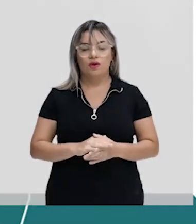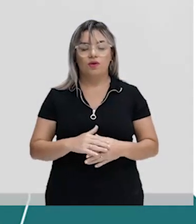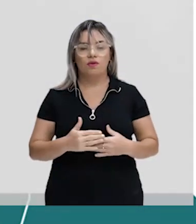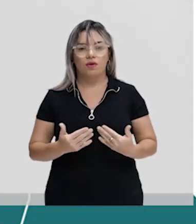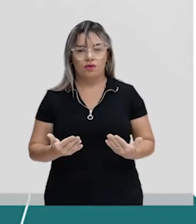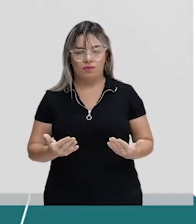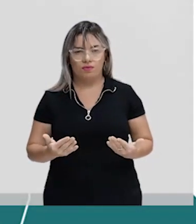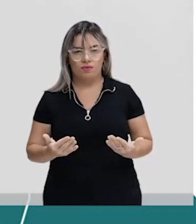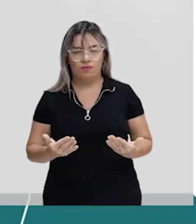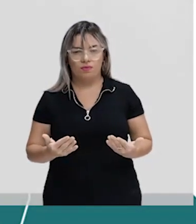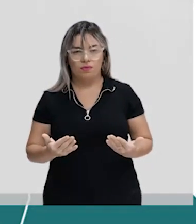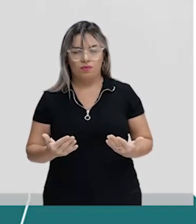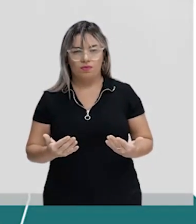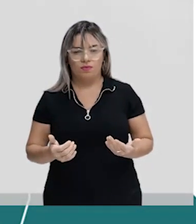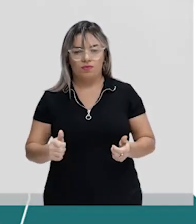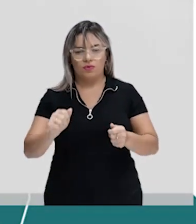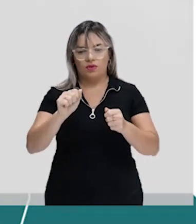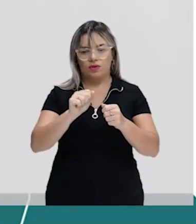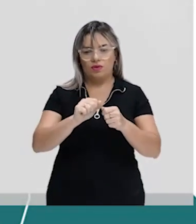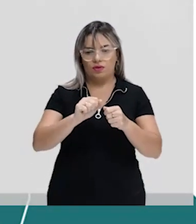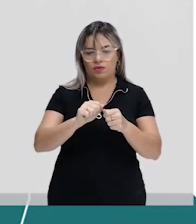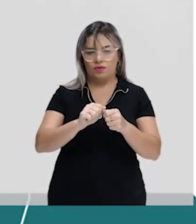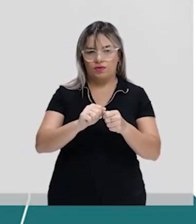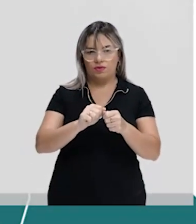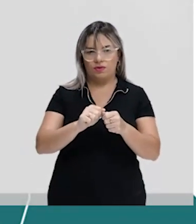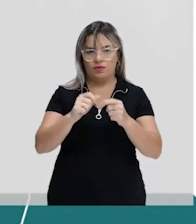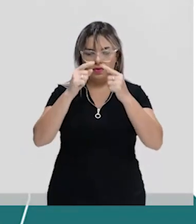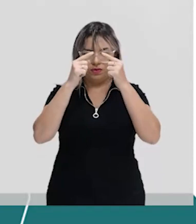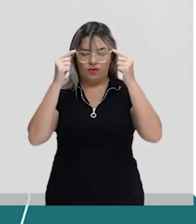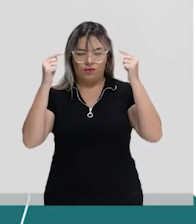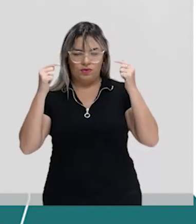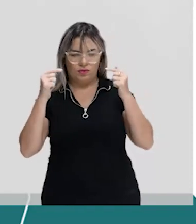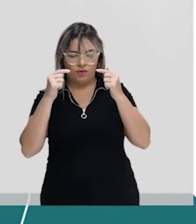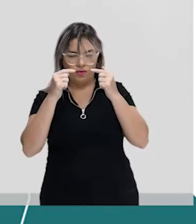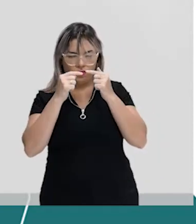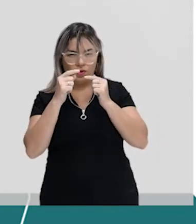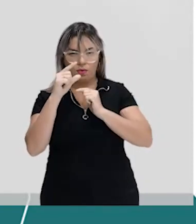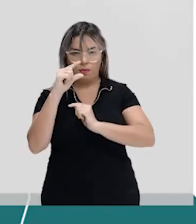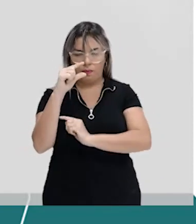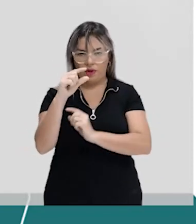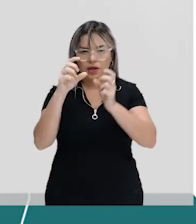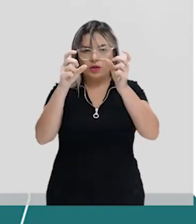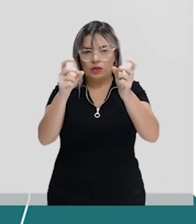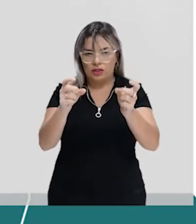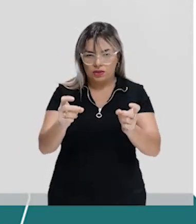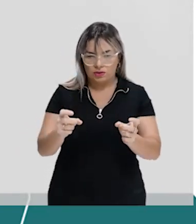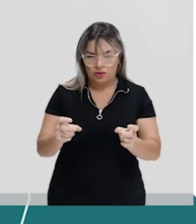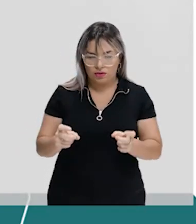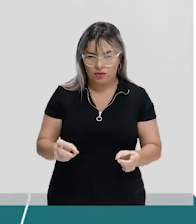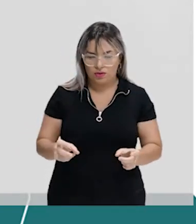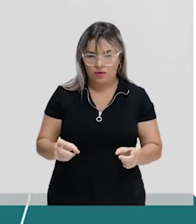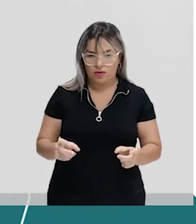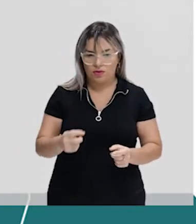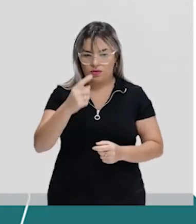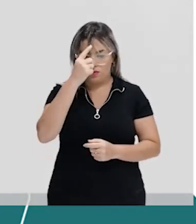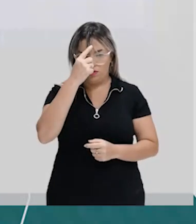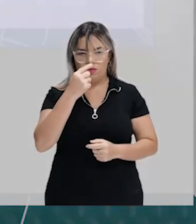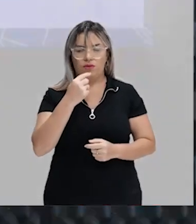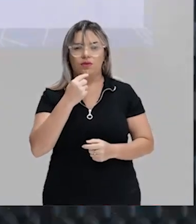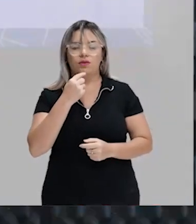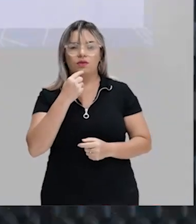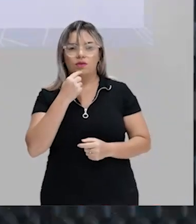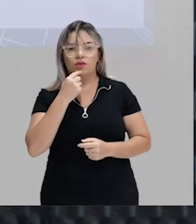você faz esse recorte dentro da arte, um pedacinho, né, dessa figura divinal